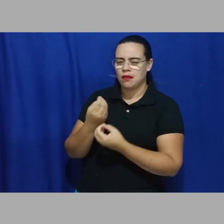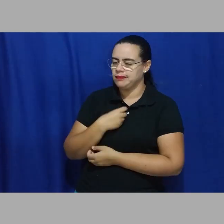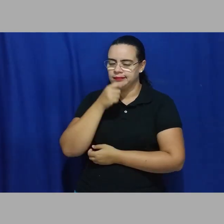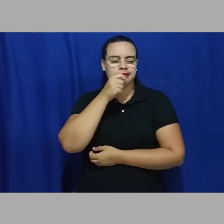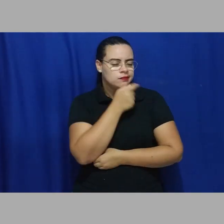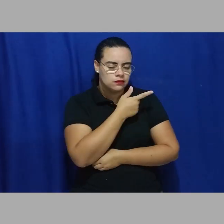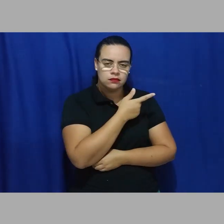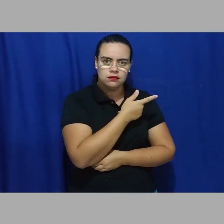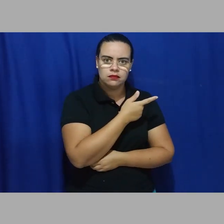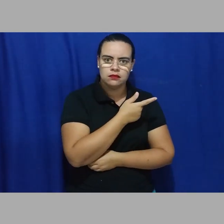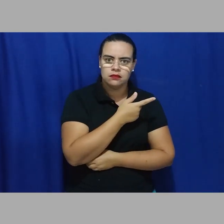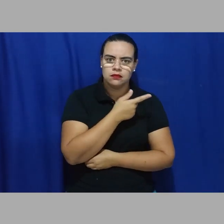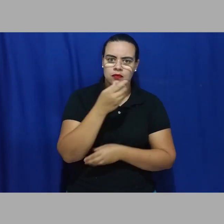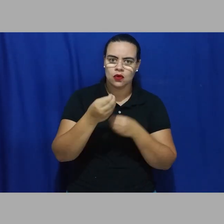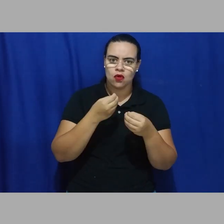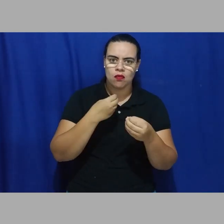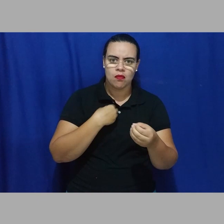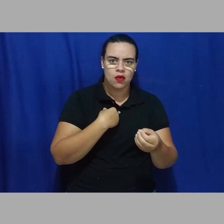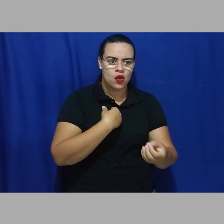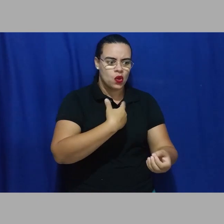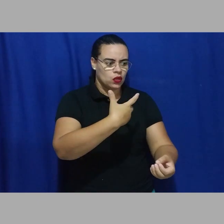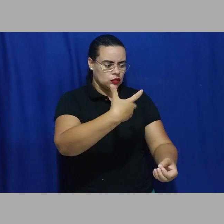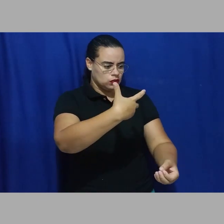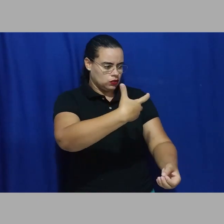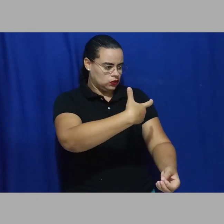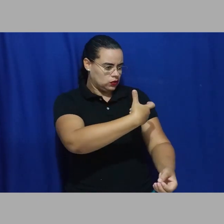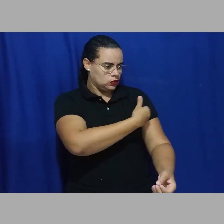que injeto em minha alma.